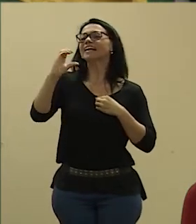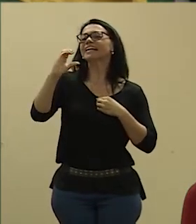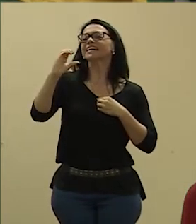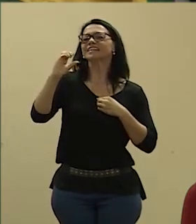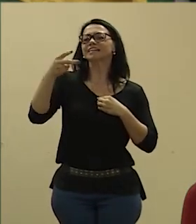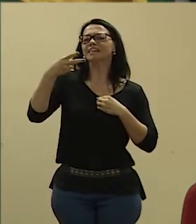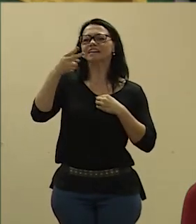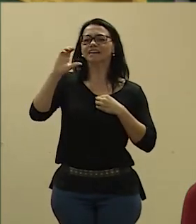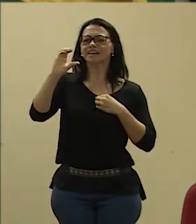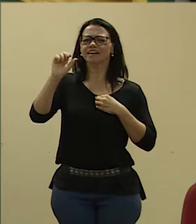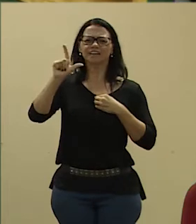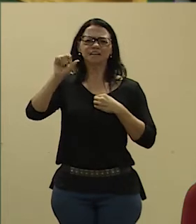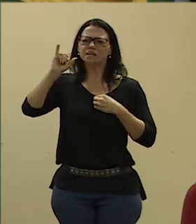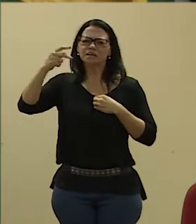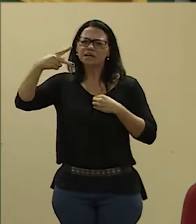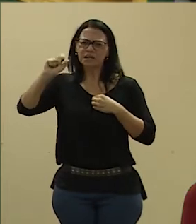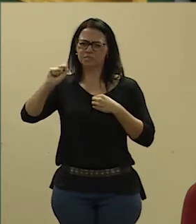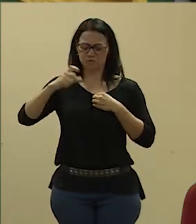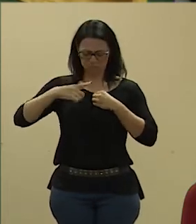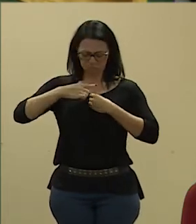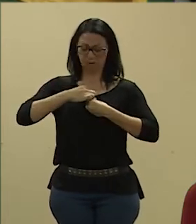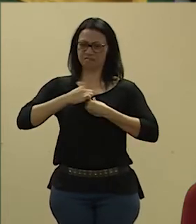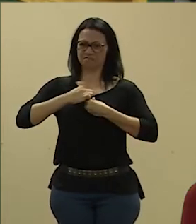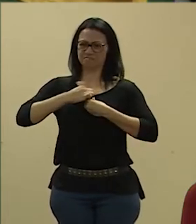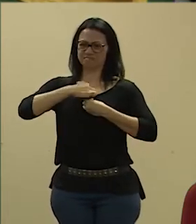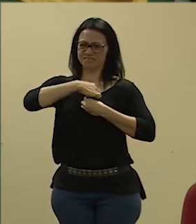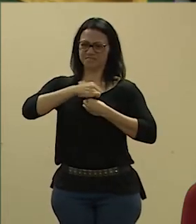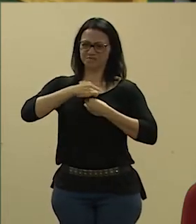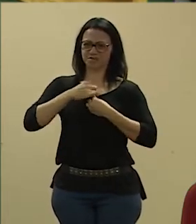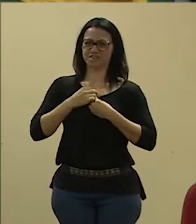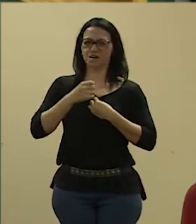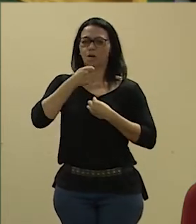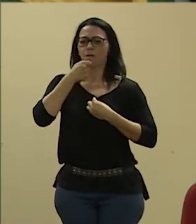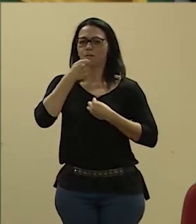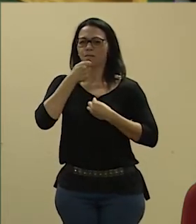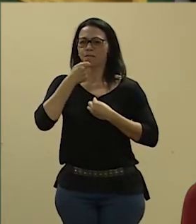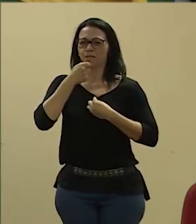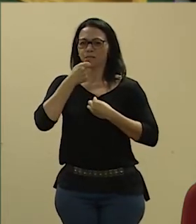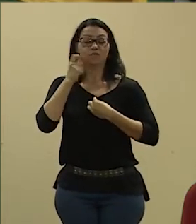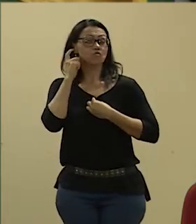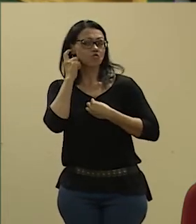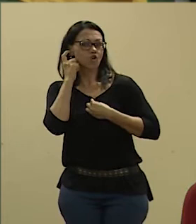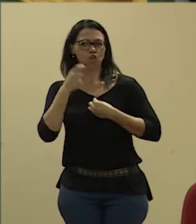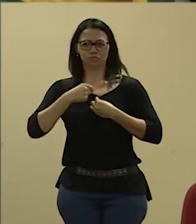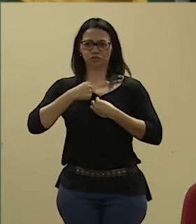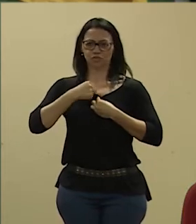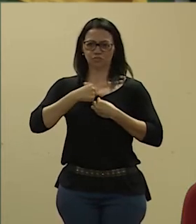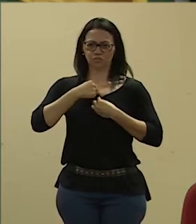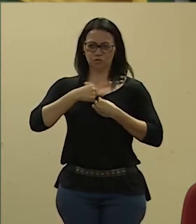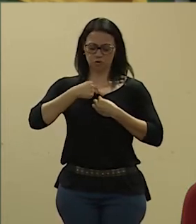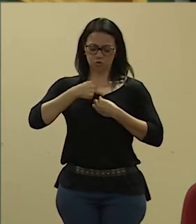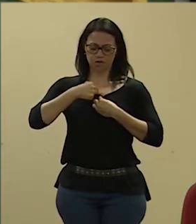não sei como eu não discuti que a joaninha e aí prende aqui na sua roupa de forma que a parte onde geralmente a gente